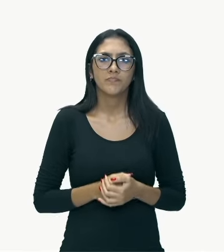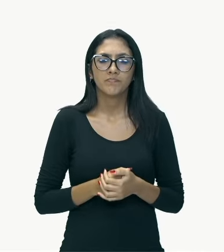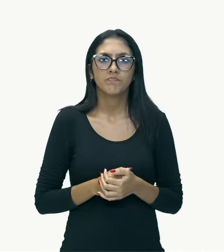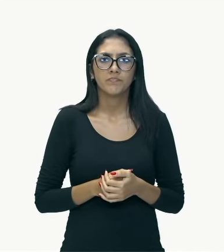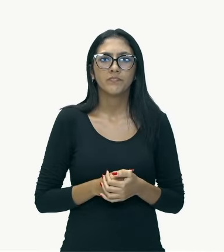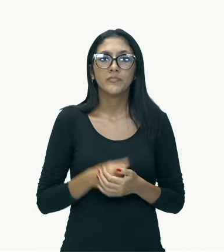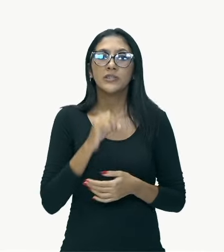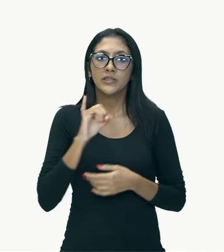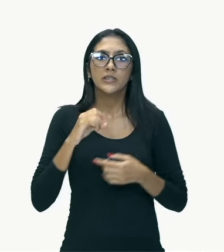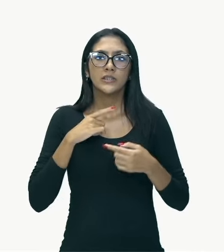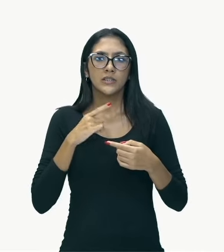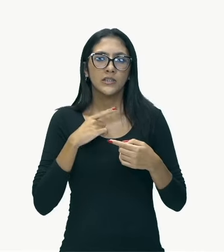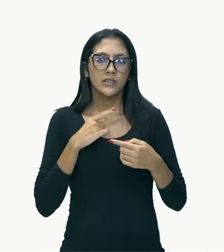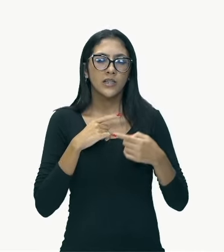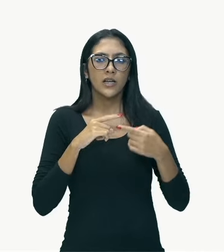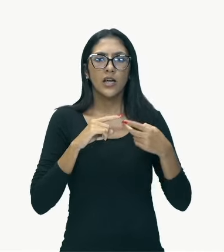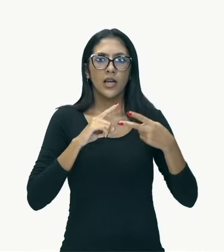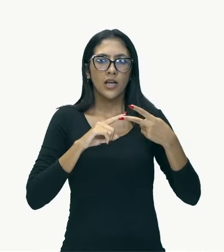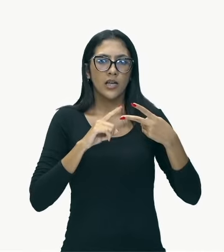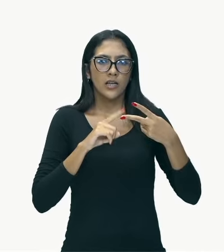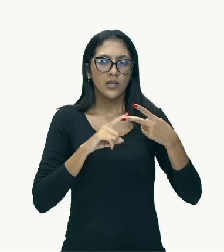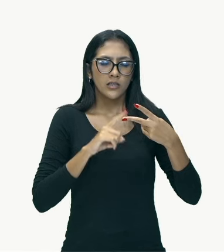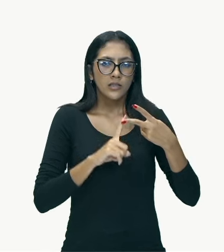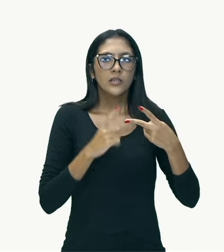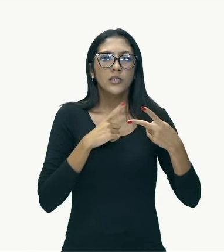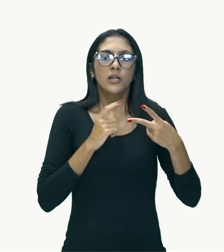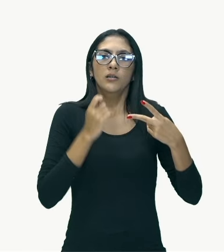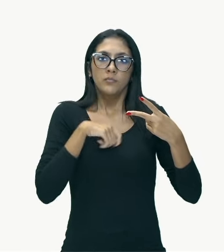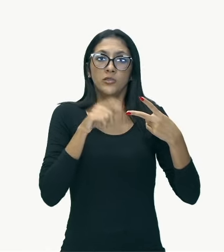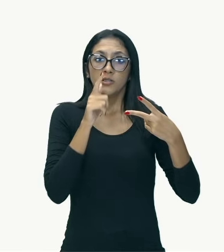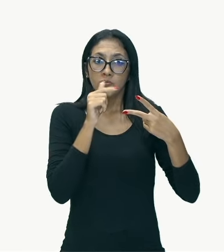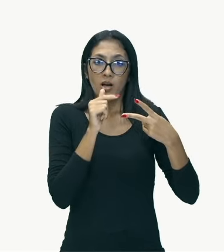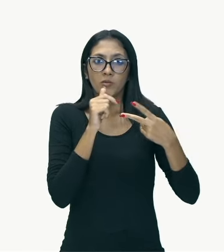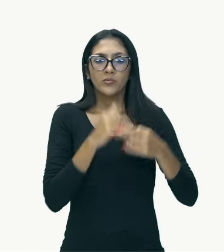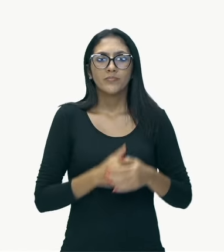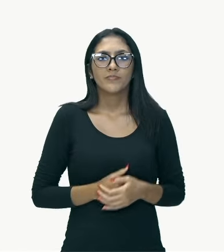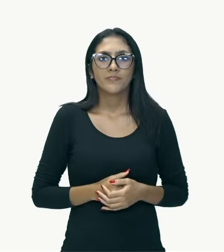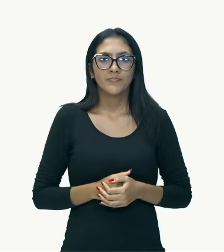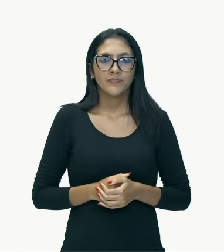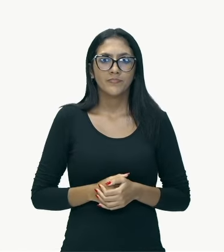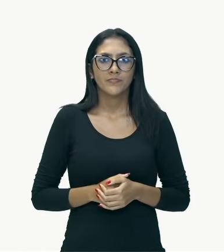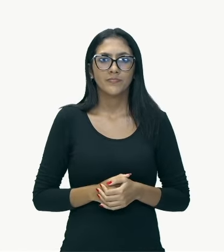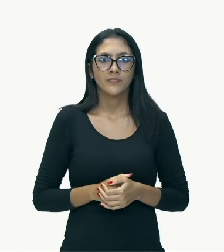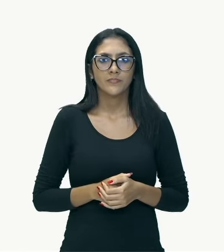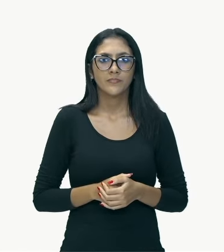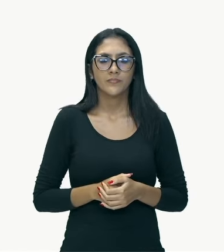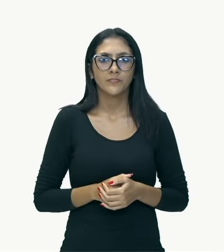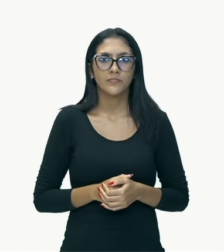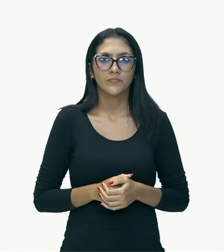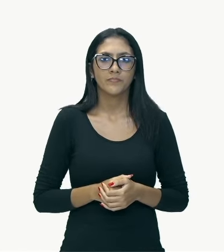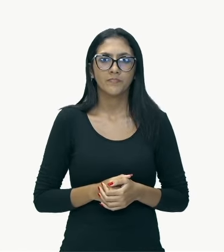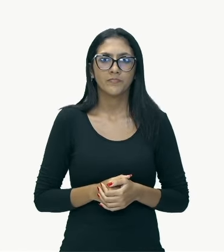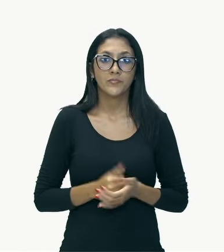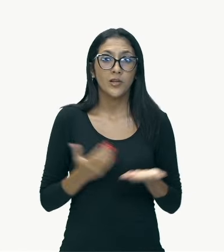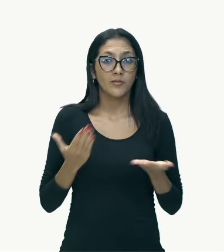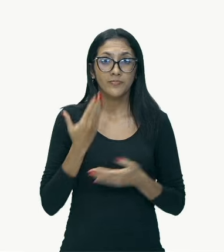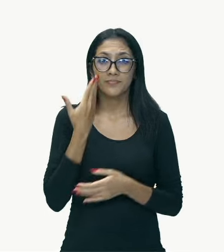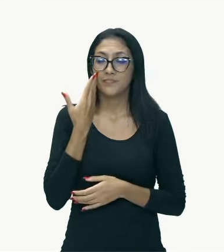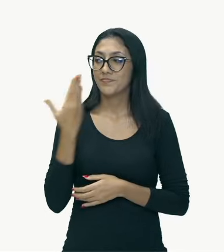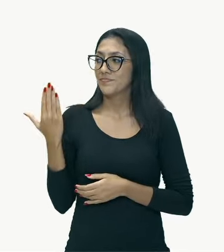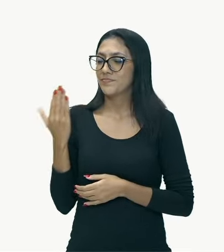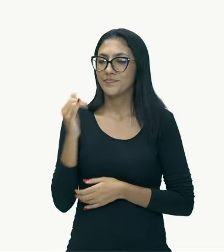de solução, usa-se a água como solvente. E aqui nós temos uma ilustração,